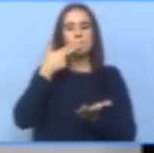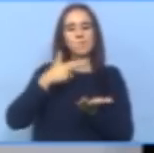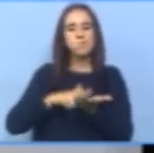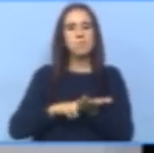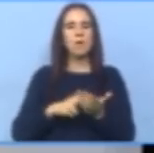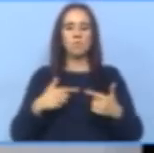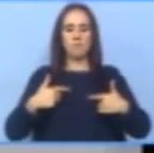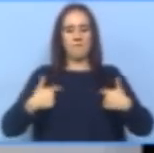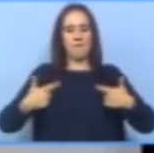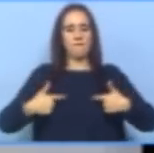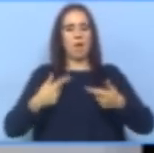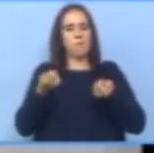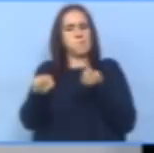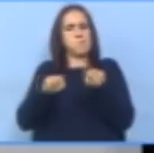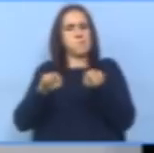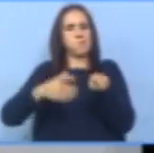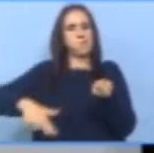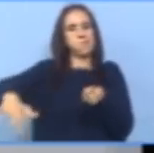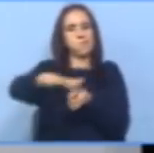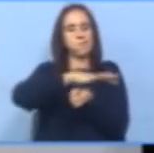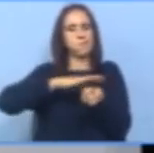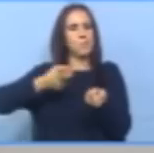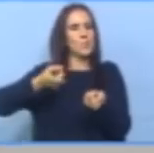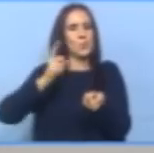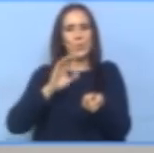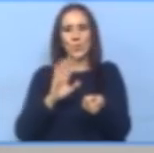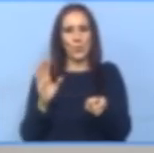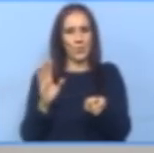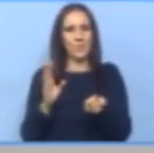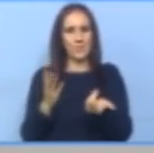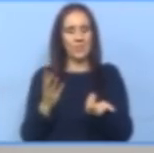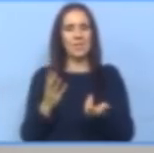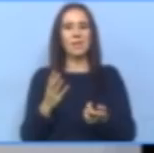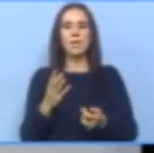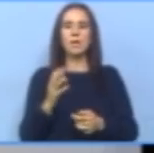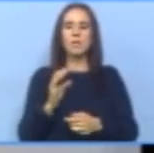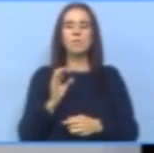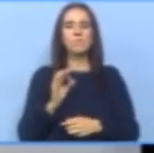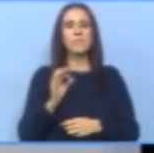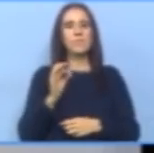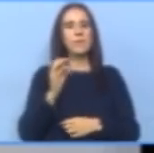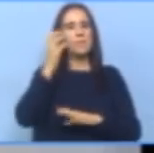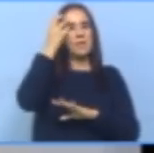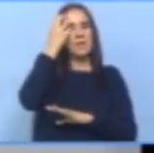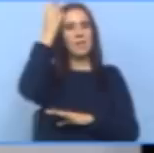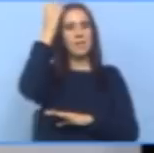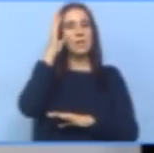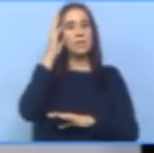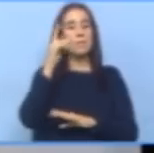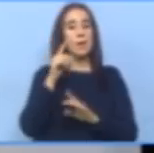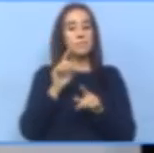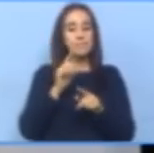Cristo é monarca. Portanto, não se trata de realeza, não tem nada a ver com